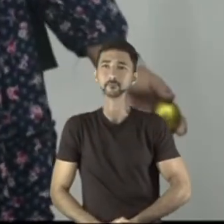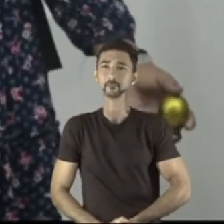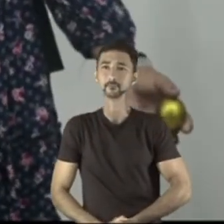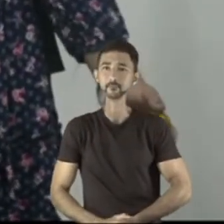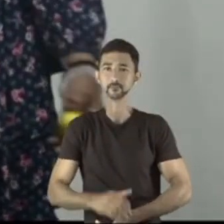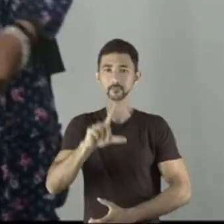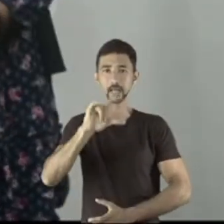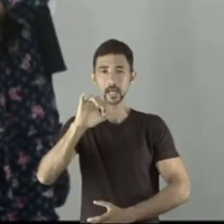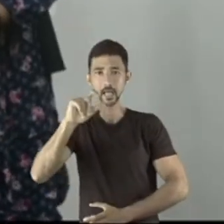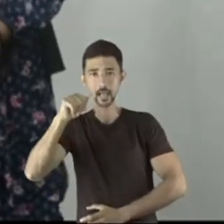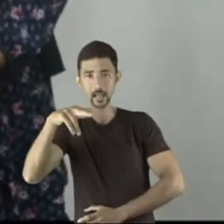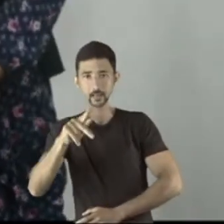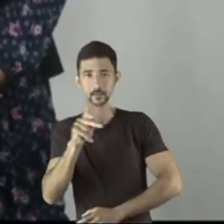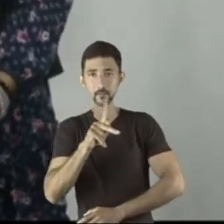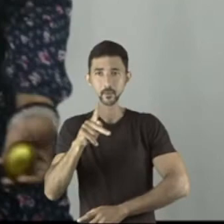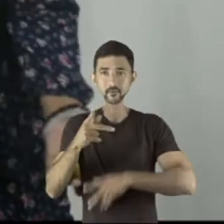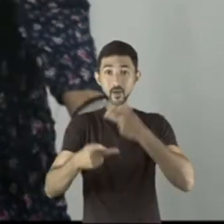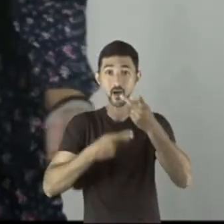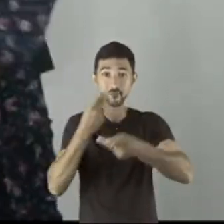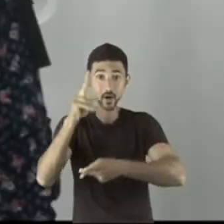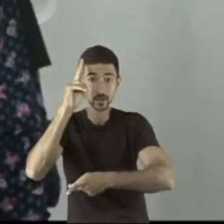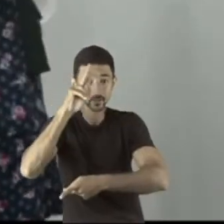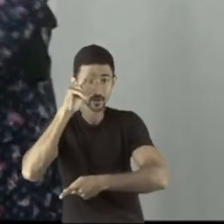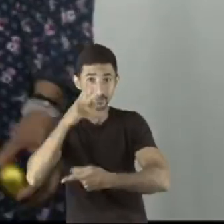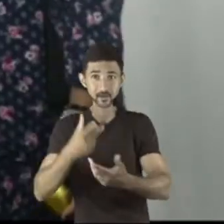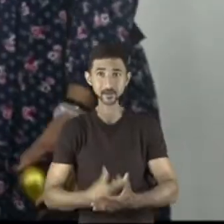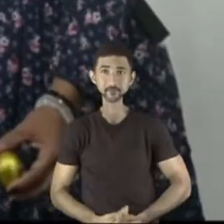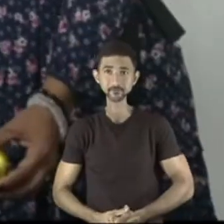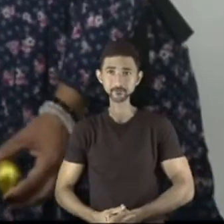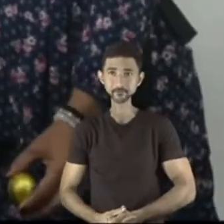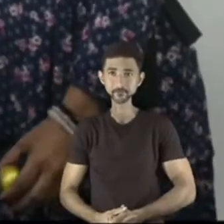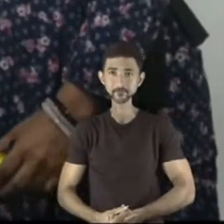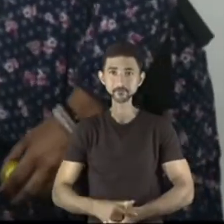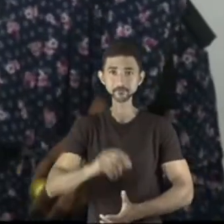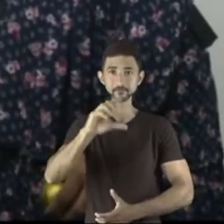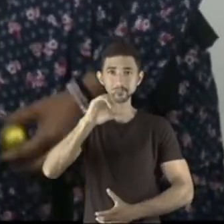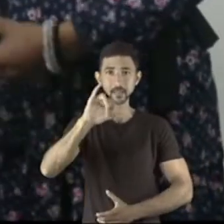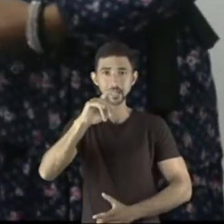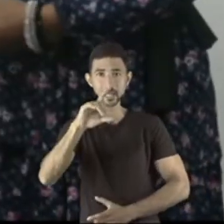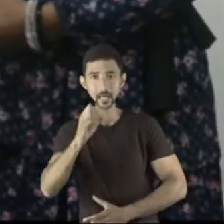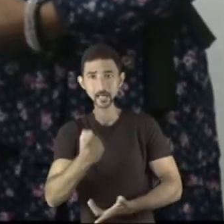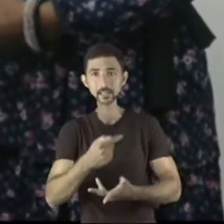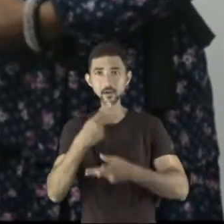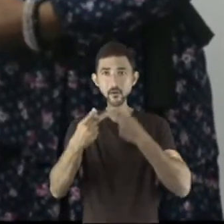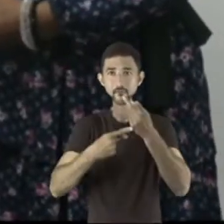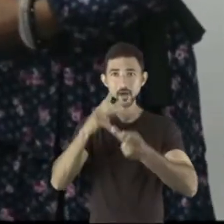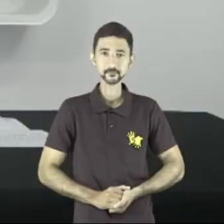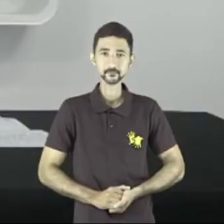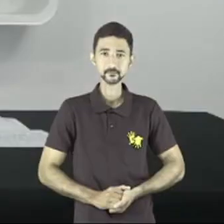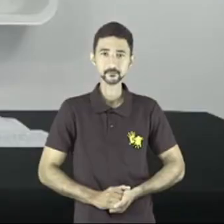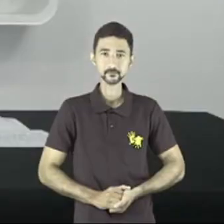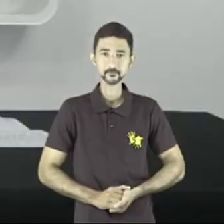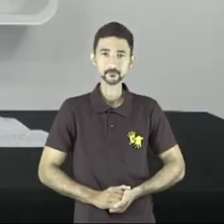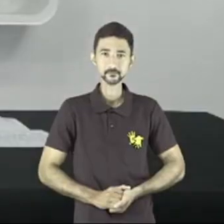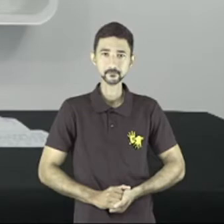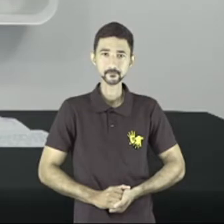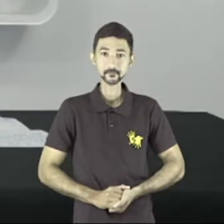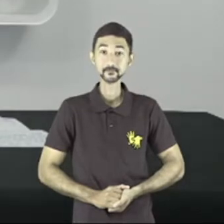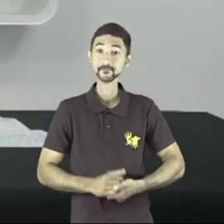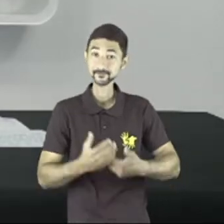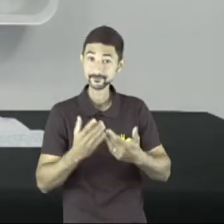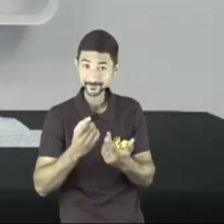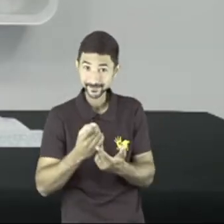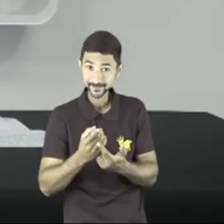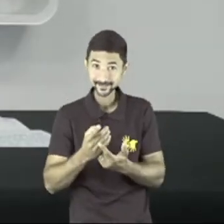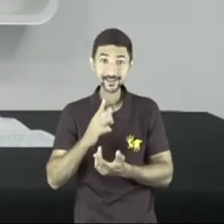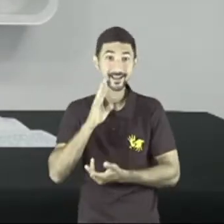Elane Cassebe, professora e contadora de histórias. Calil Henrique, contador de histórias. E